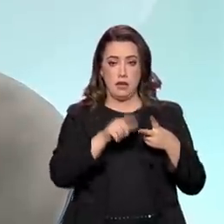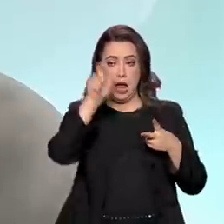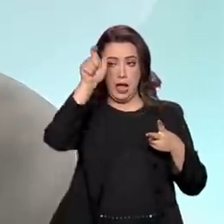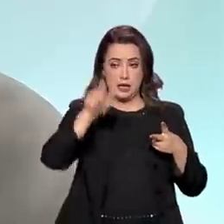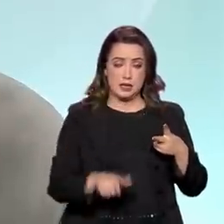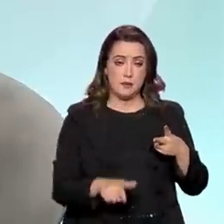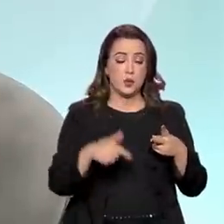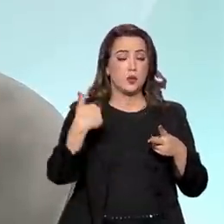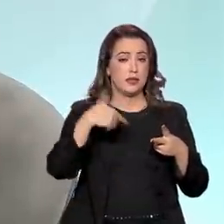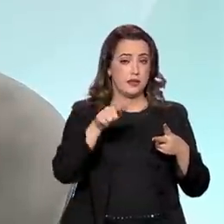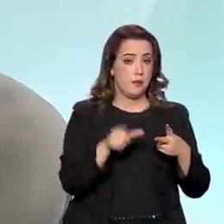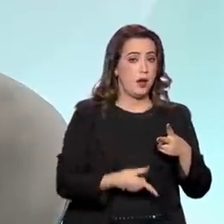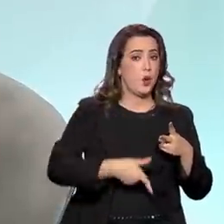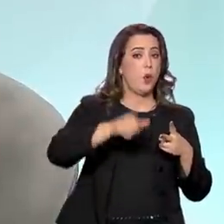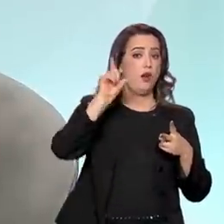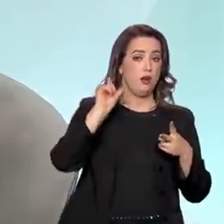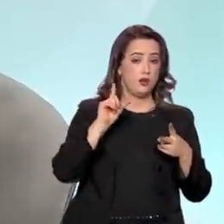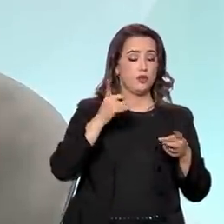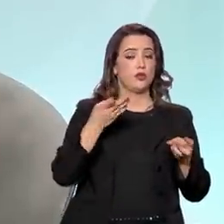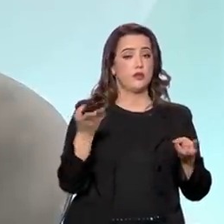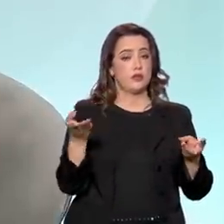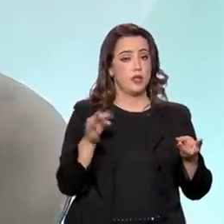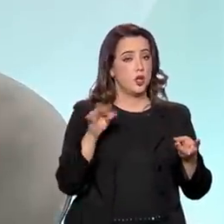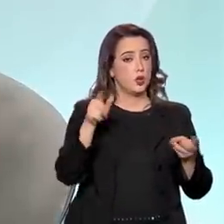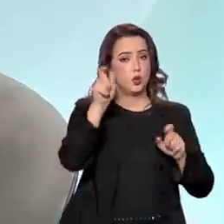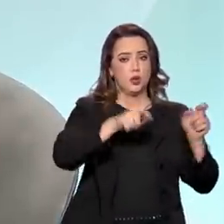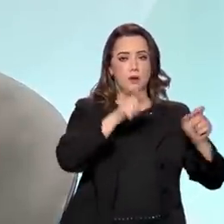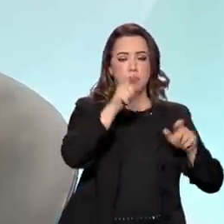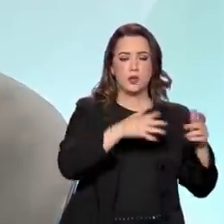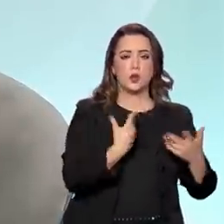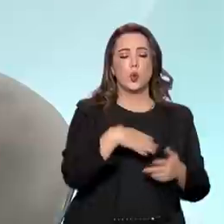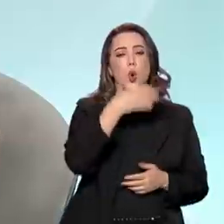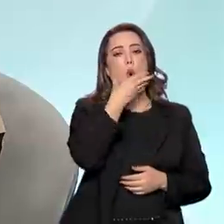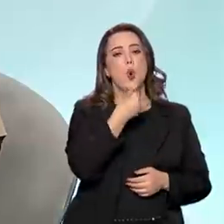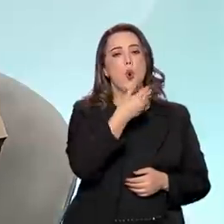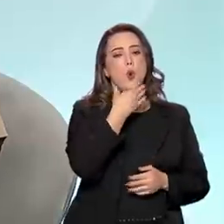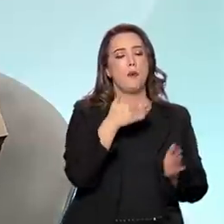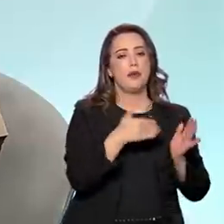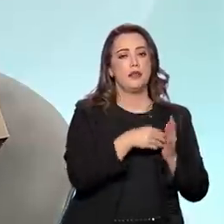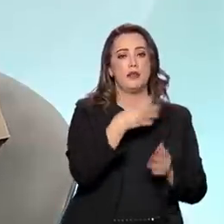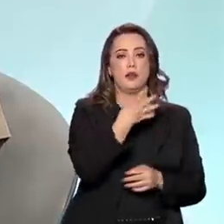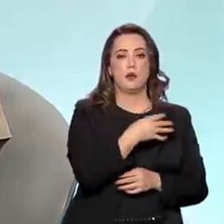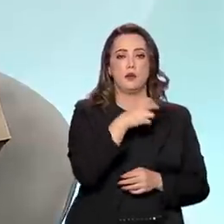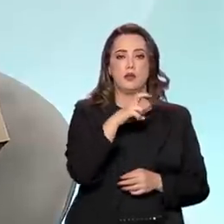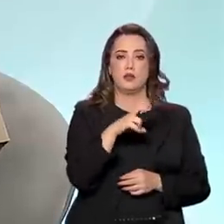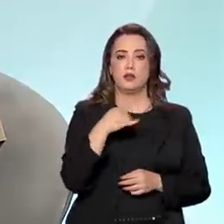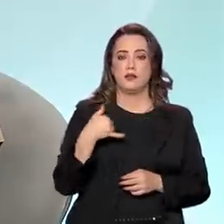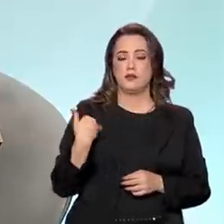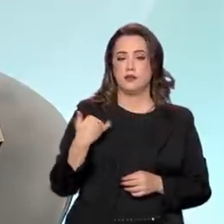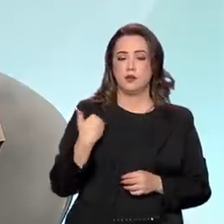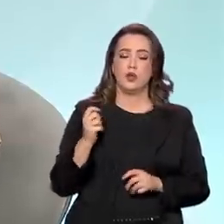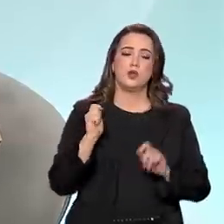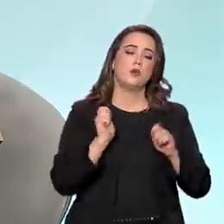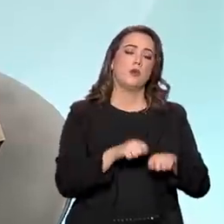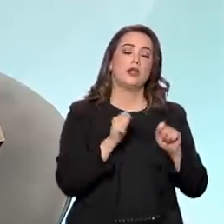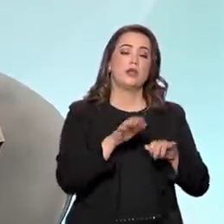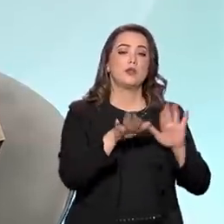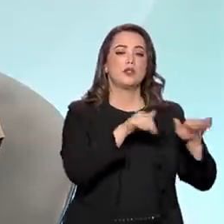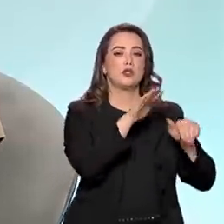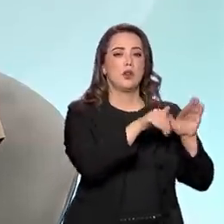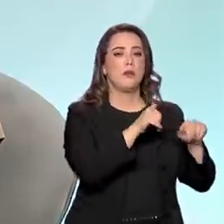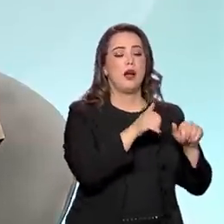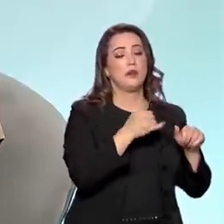ao exército e agora reservista e todo cidadão do sexo masculino até o 45 anos ou seja poderão ser